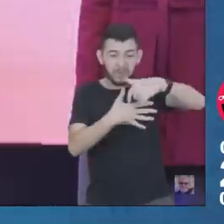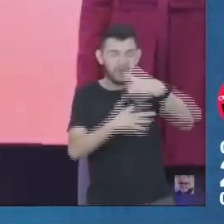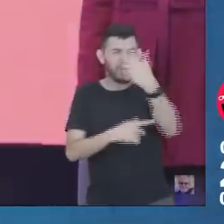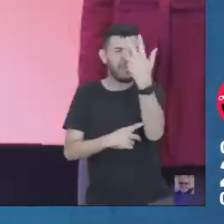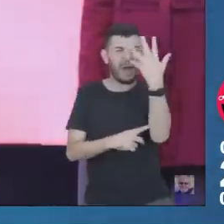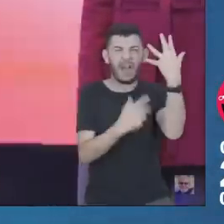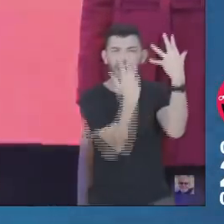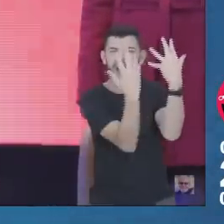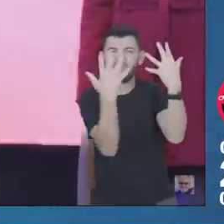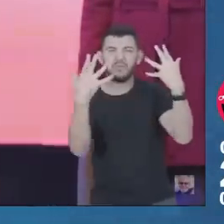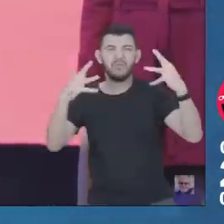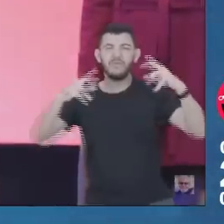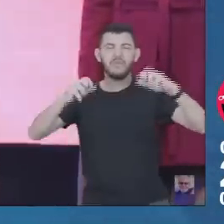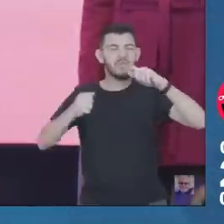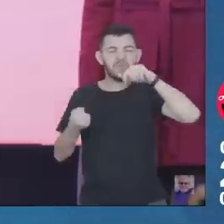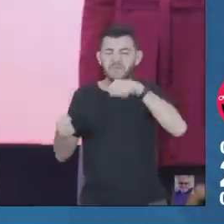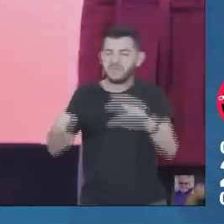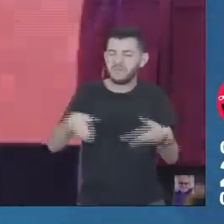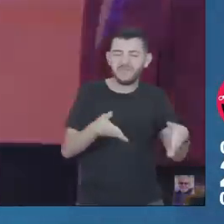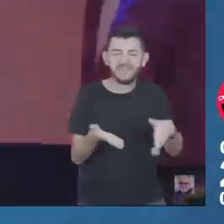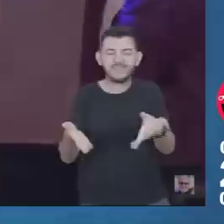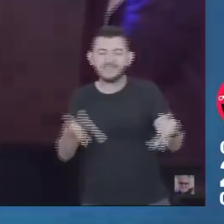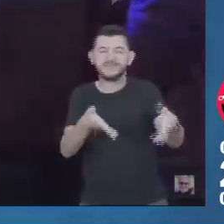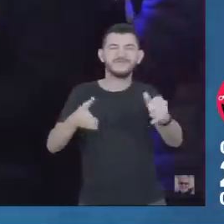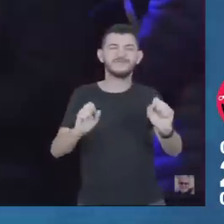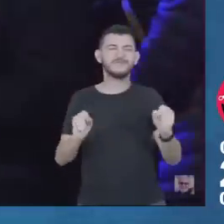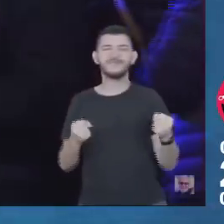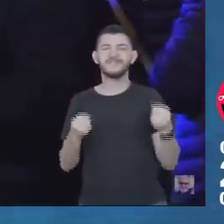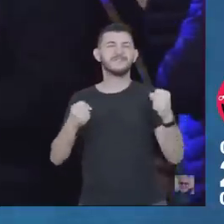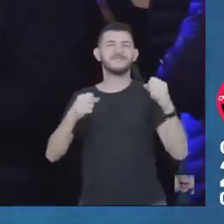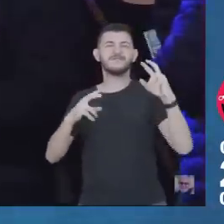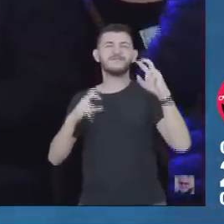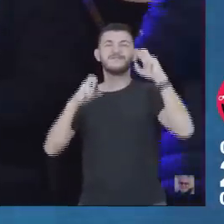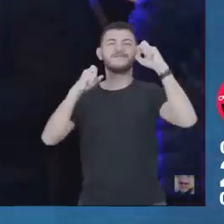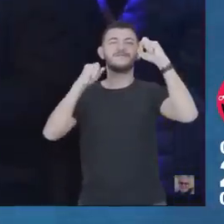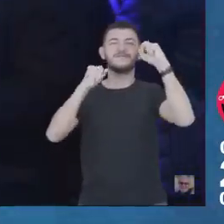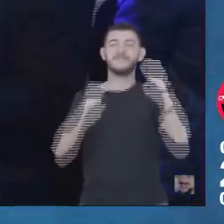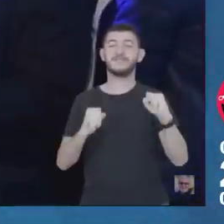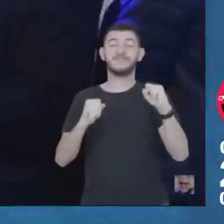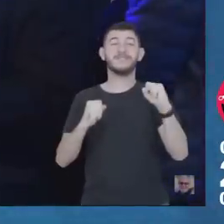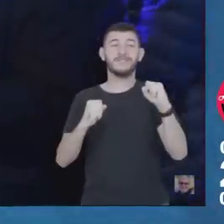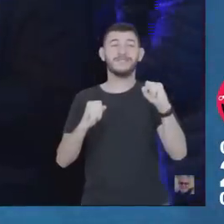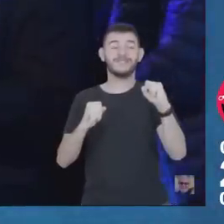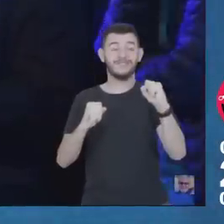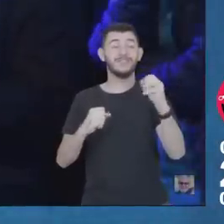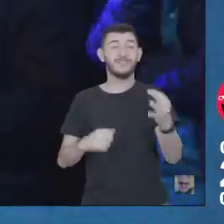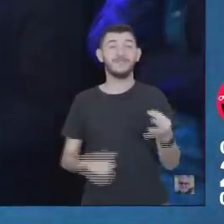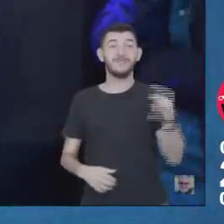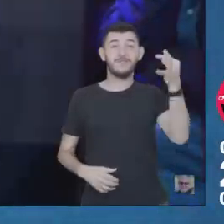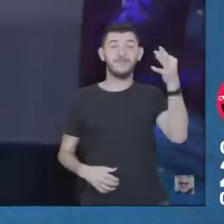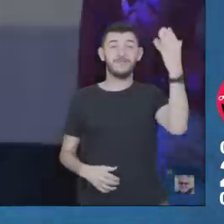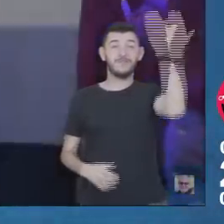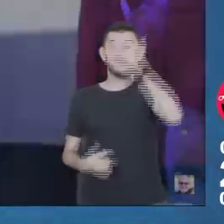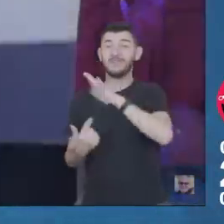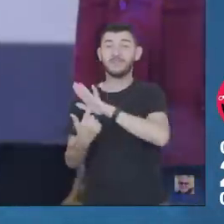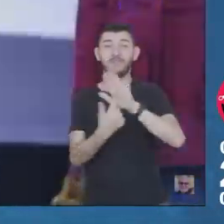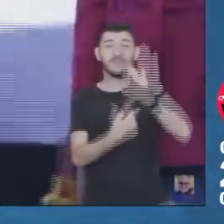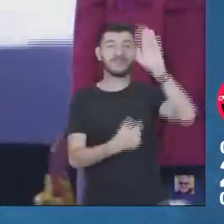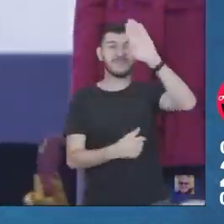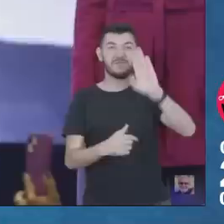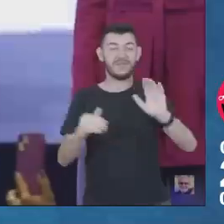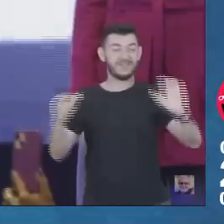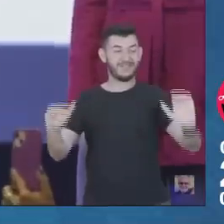impávido colosso. Se o teu futuro espelha essa grandeza, terra